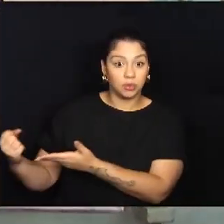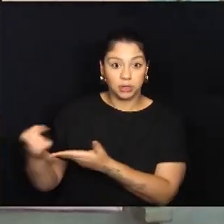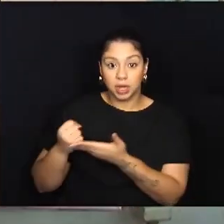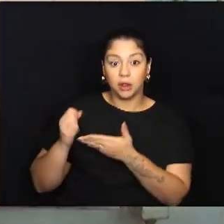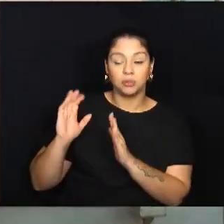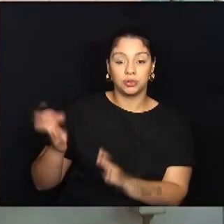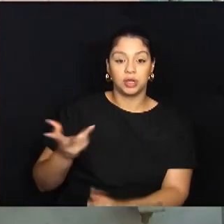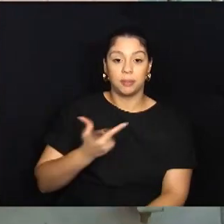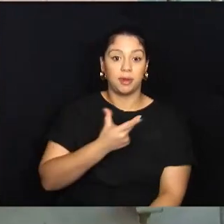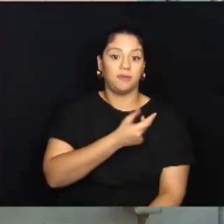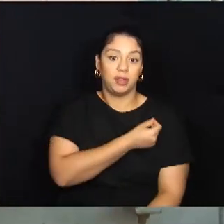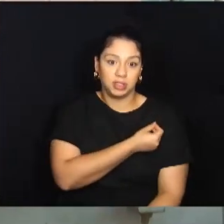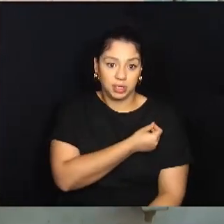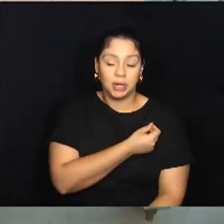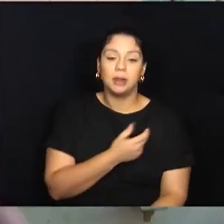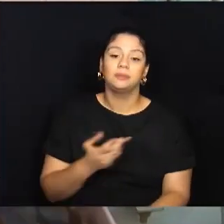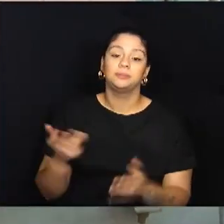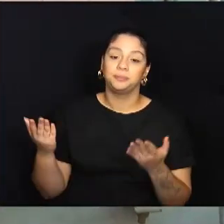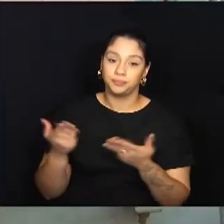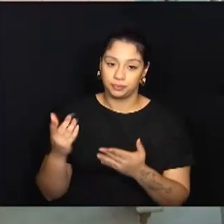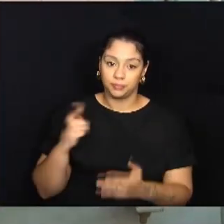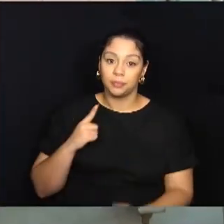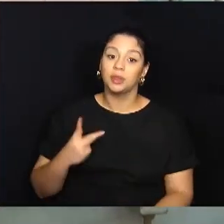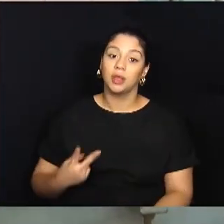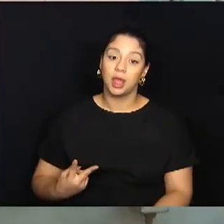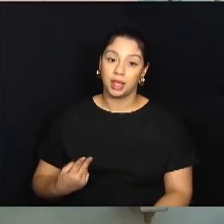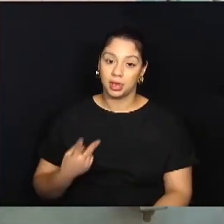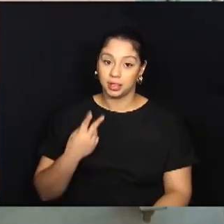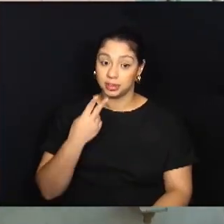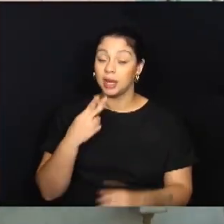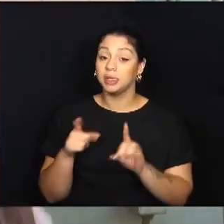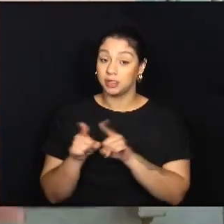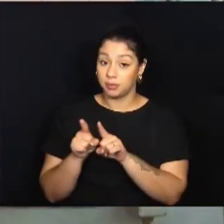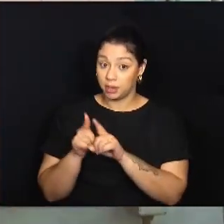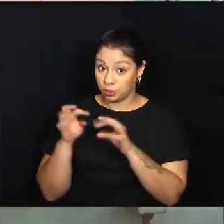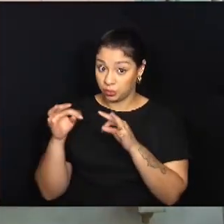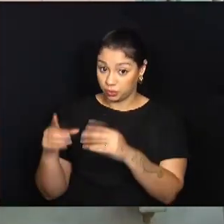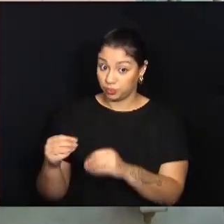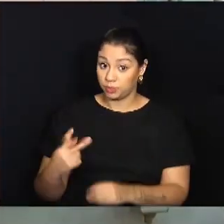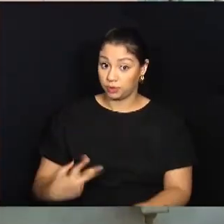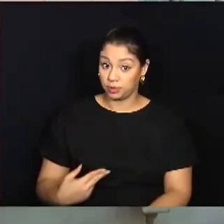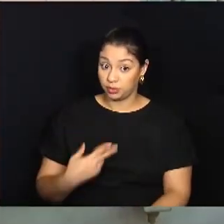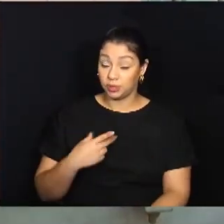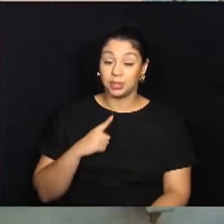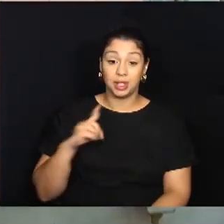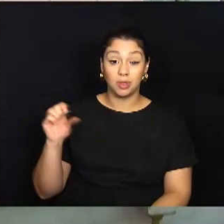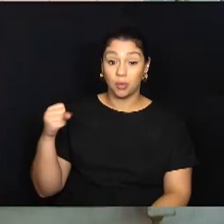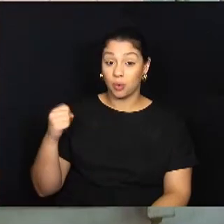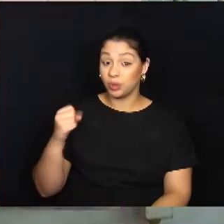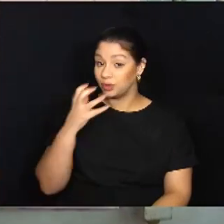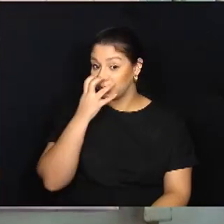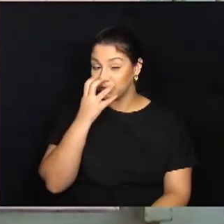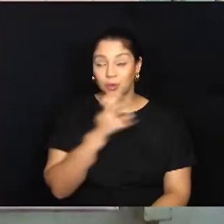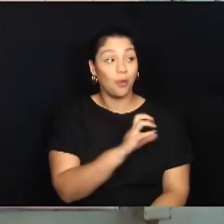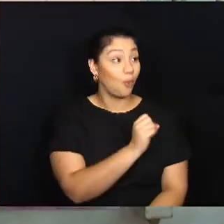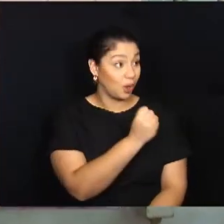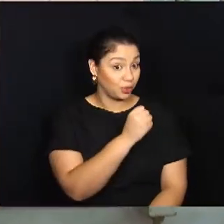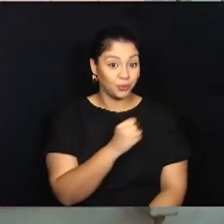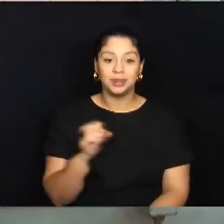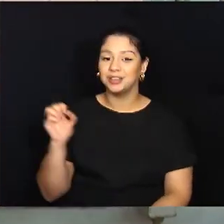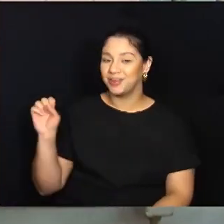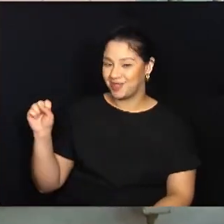para vacinar. Agora vai ter a castração, castrar todo mundo. Eu tenho 8 cachorros. 8?